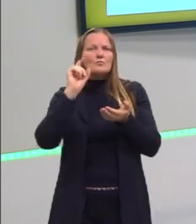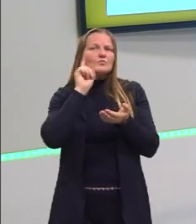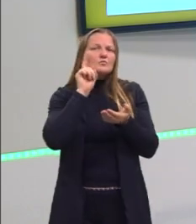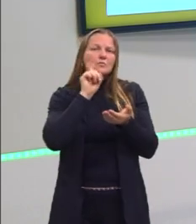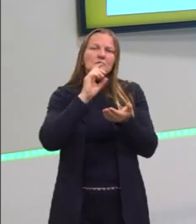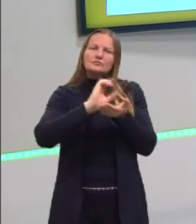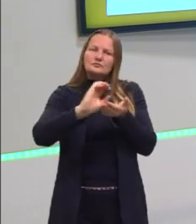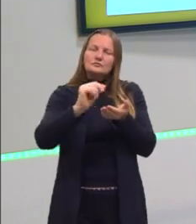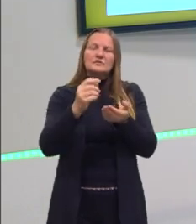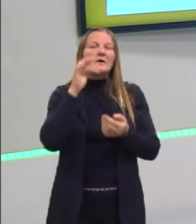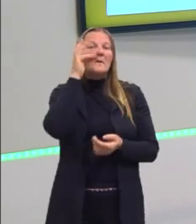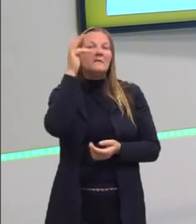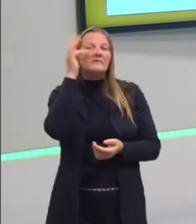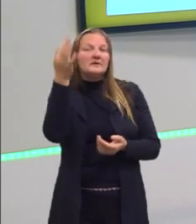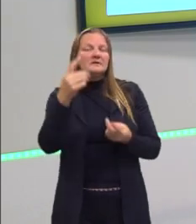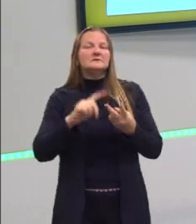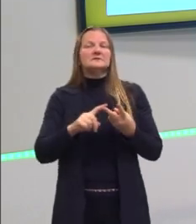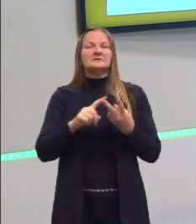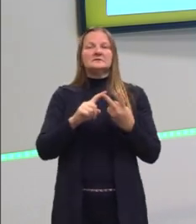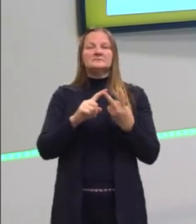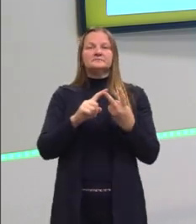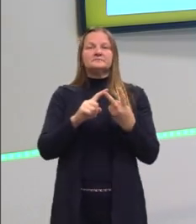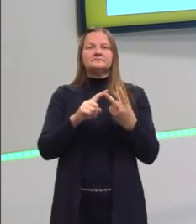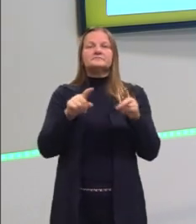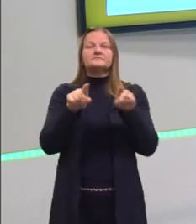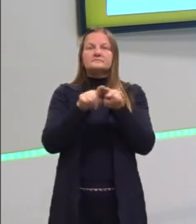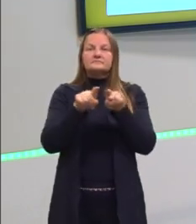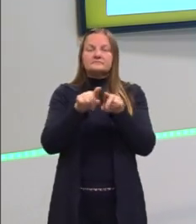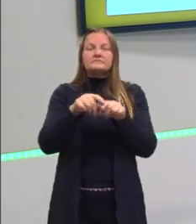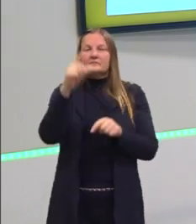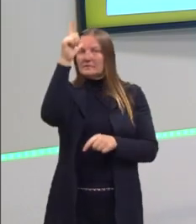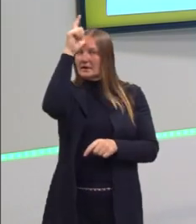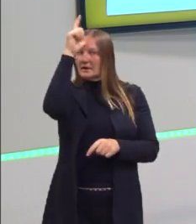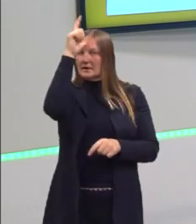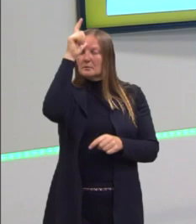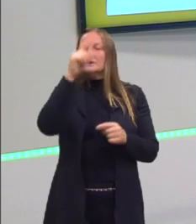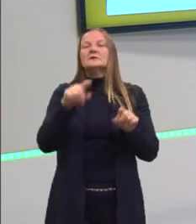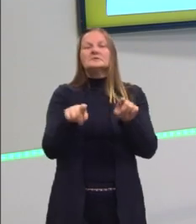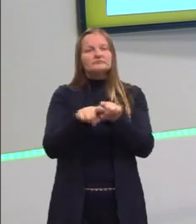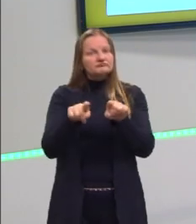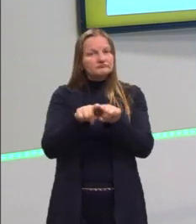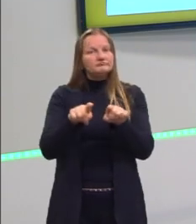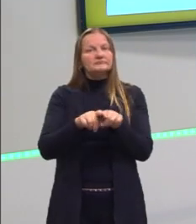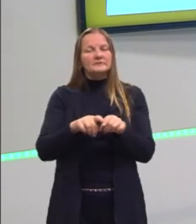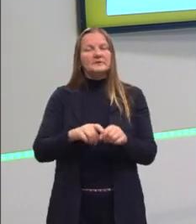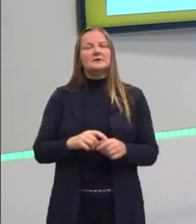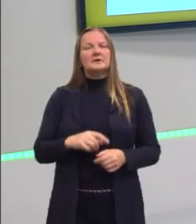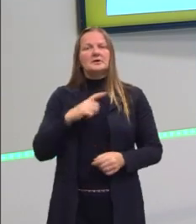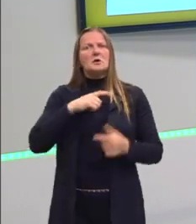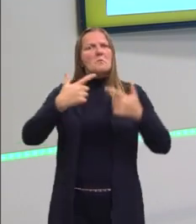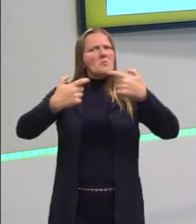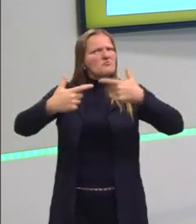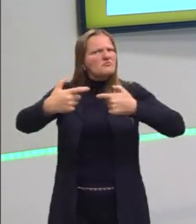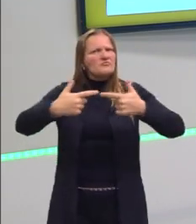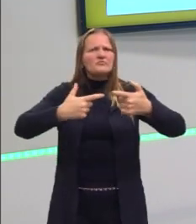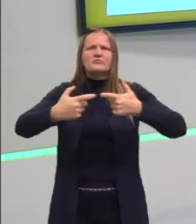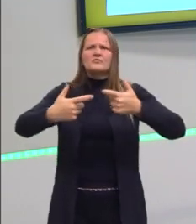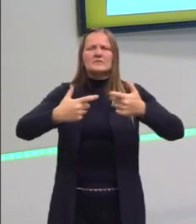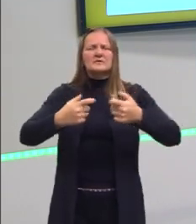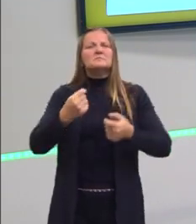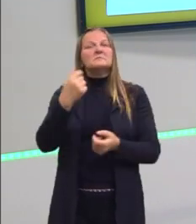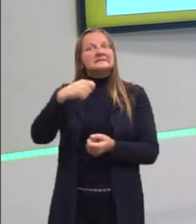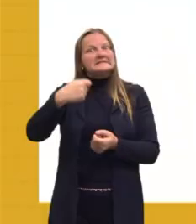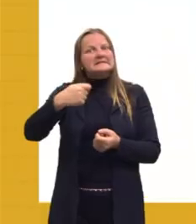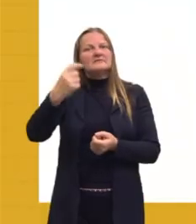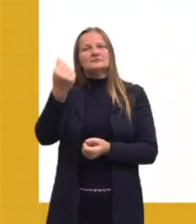reconstruir na França a própria parte da Alemanha né que foi muito foram palcos de guerra então eles precisavam de